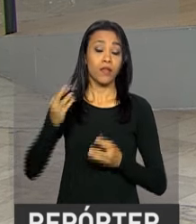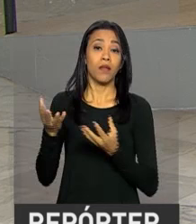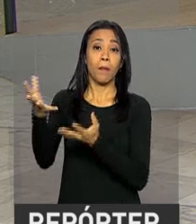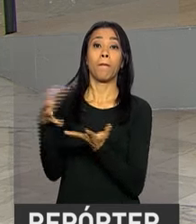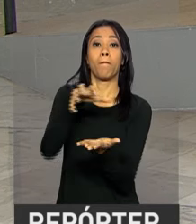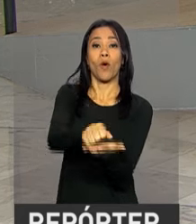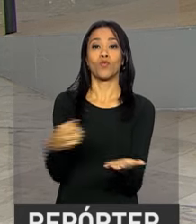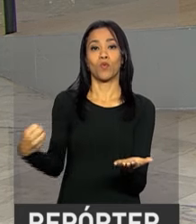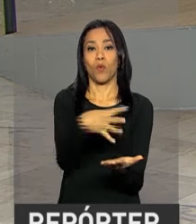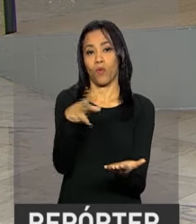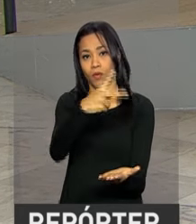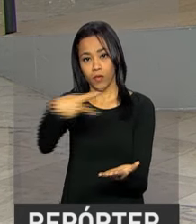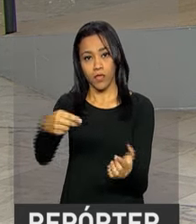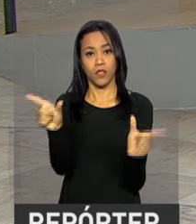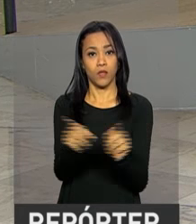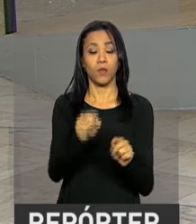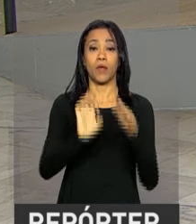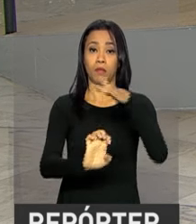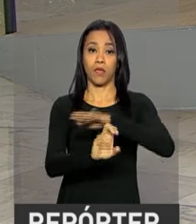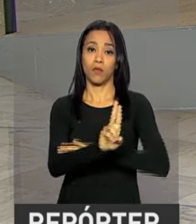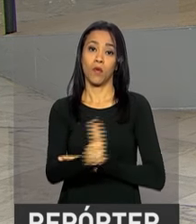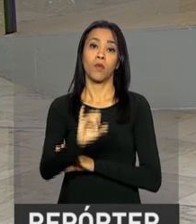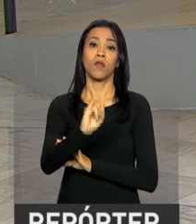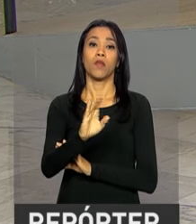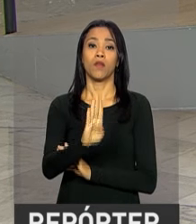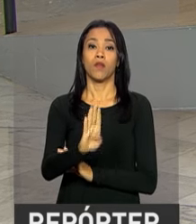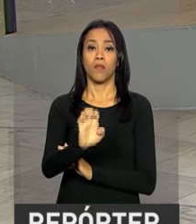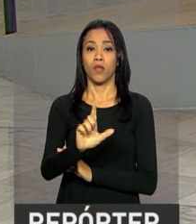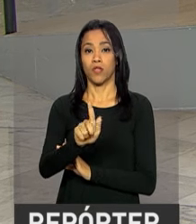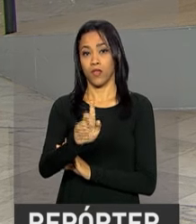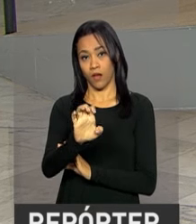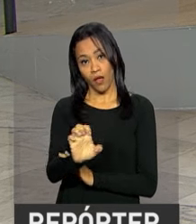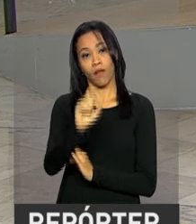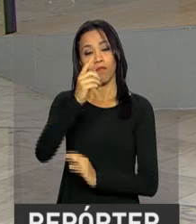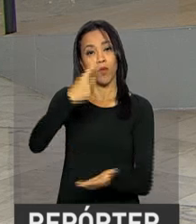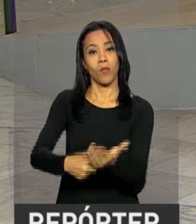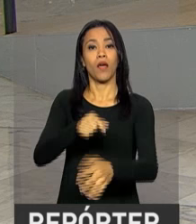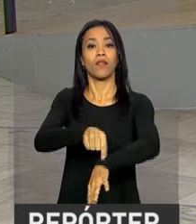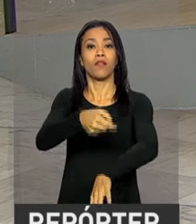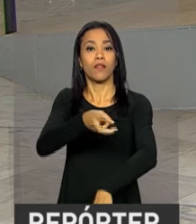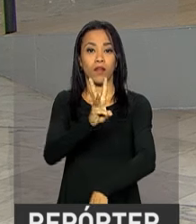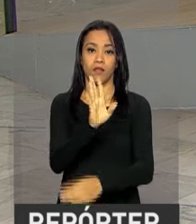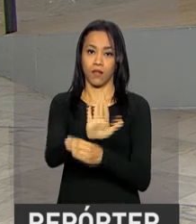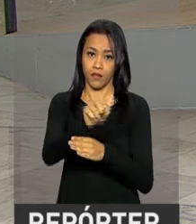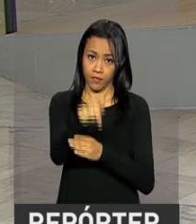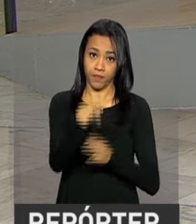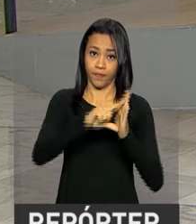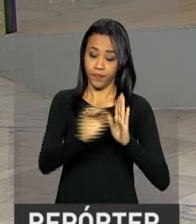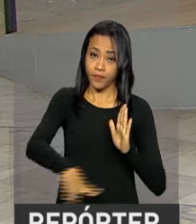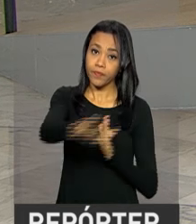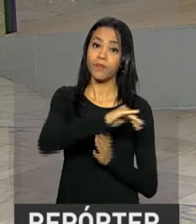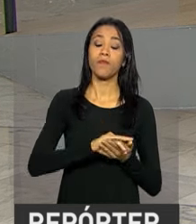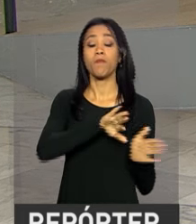do IBGE Paulo Rabelo de Castro essa cerimônia então como eu falei marcada para as 3 horas da tarde tarde aqui no Palácio do Planalto e